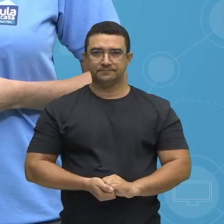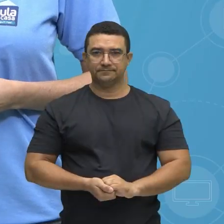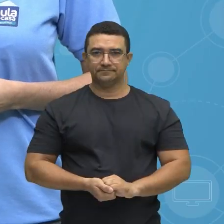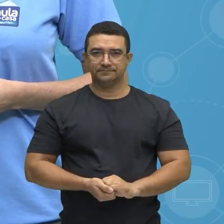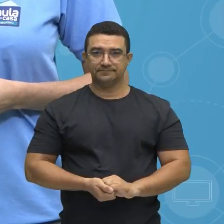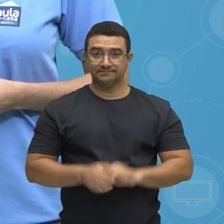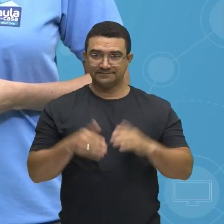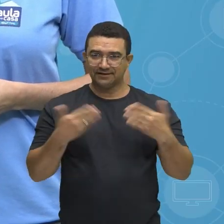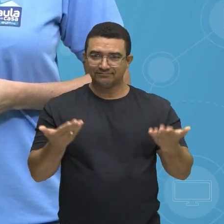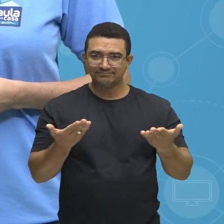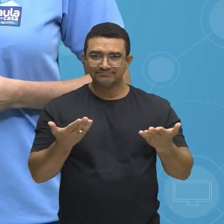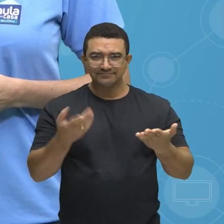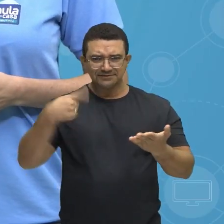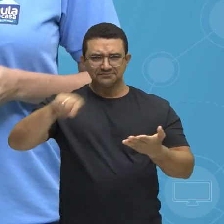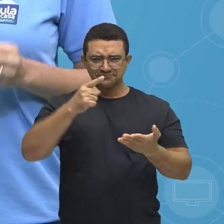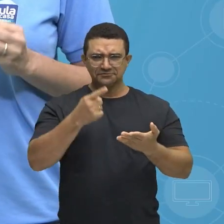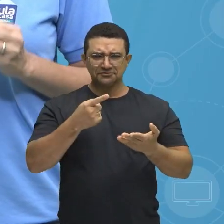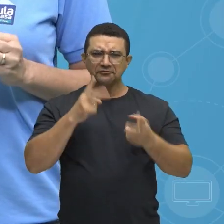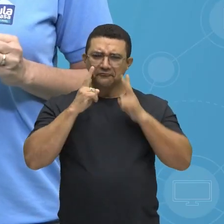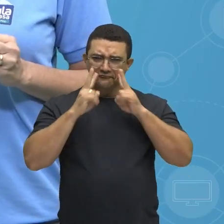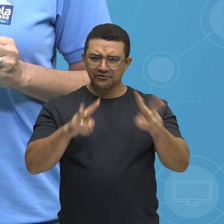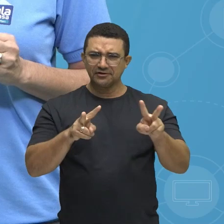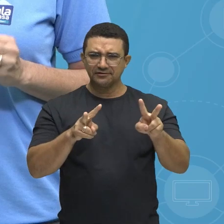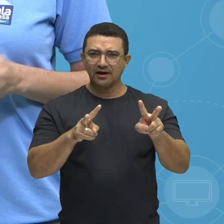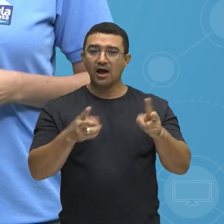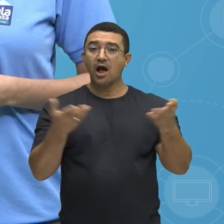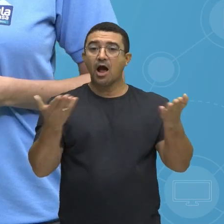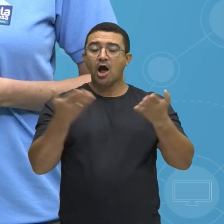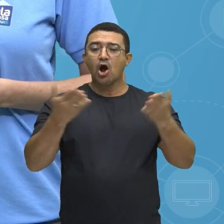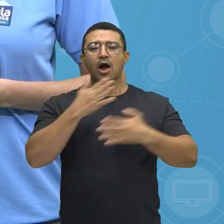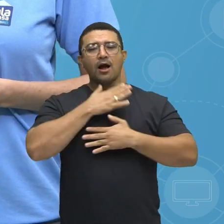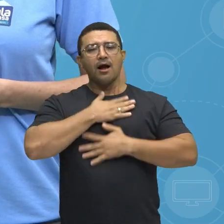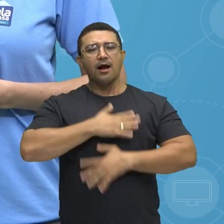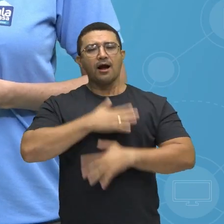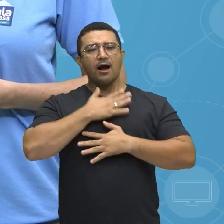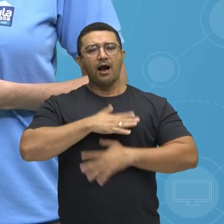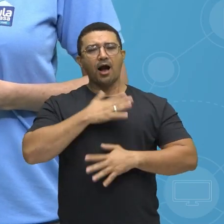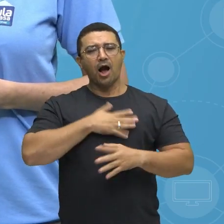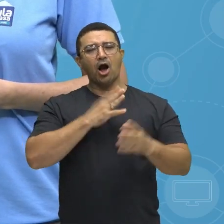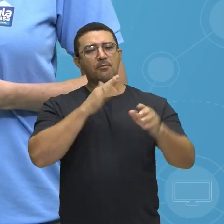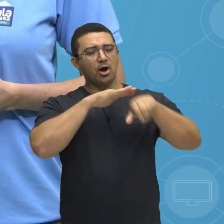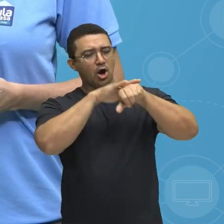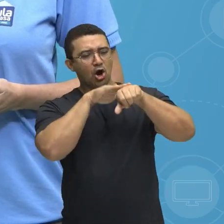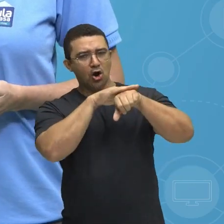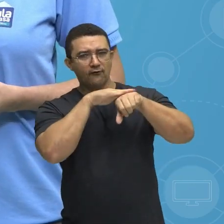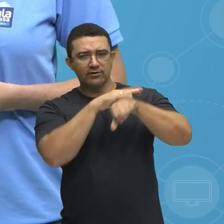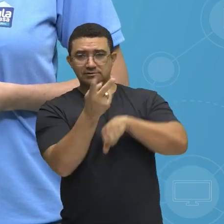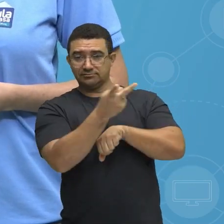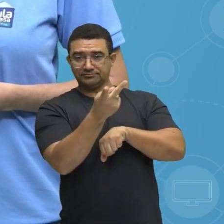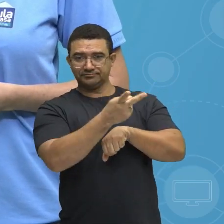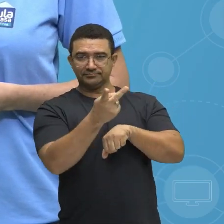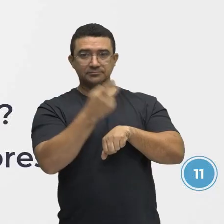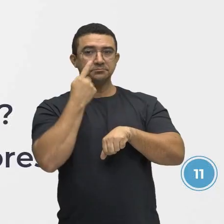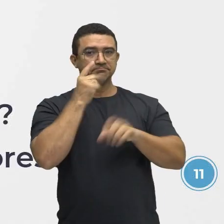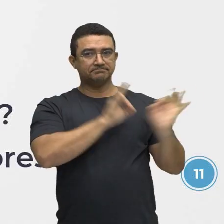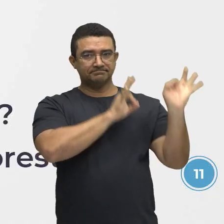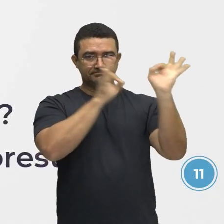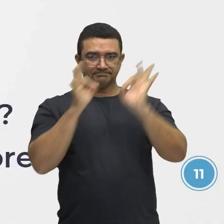E aí, ficaram atentos? Agora a gente vai ver com calma esse diálogo que foi feito entre os nossos teachers. Vamos dar uma olhada